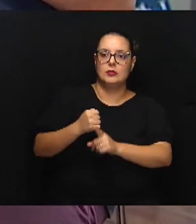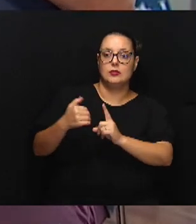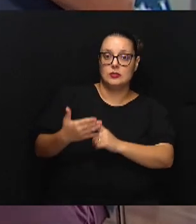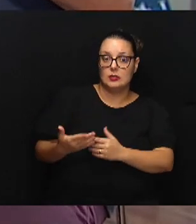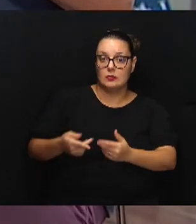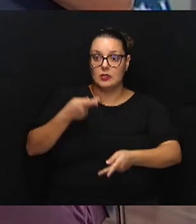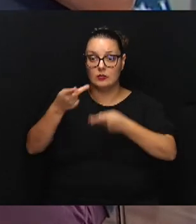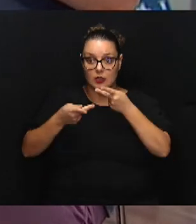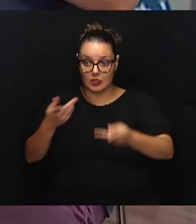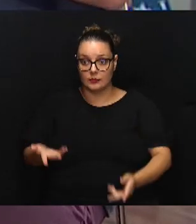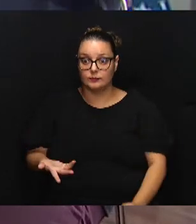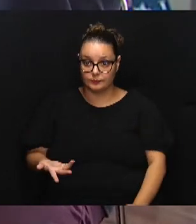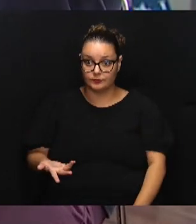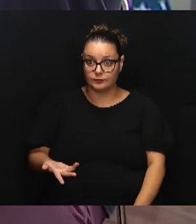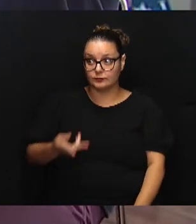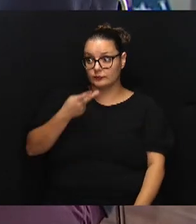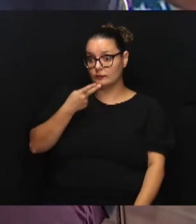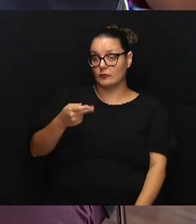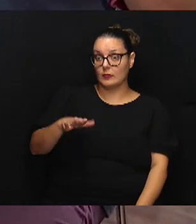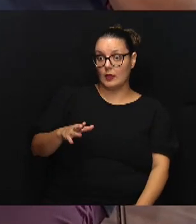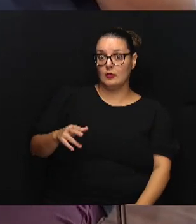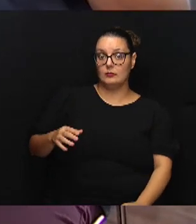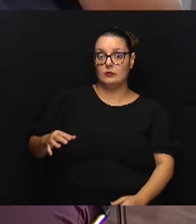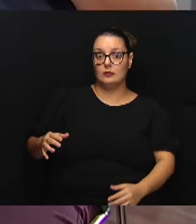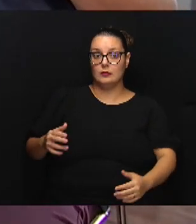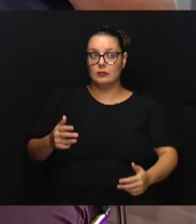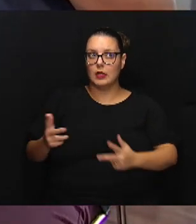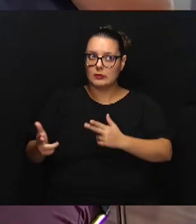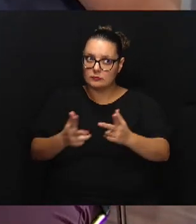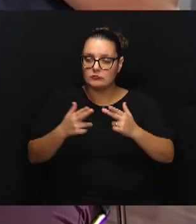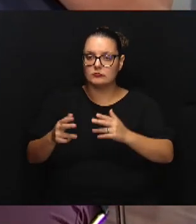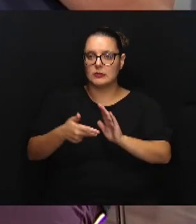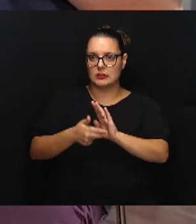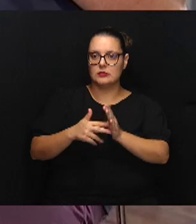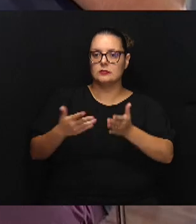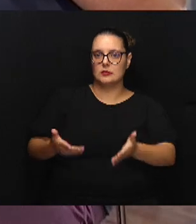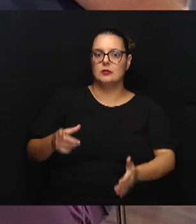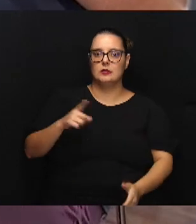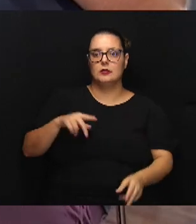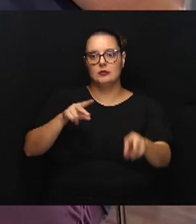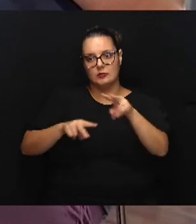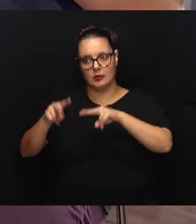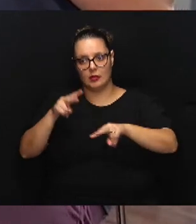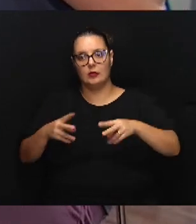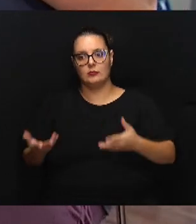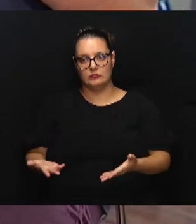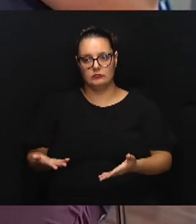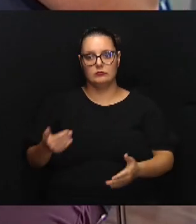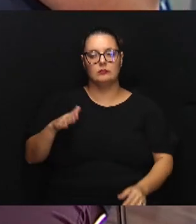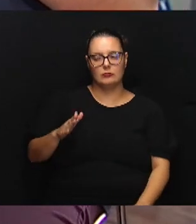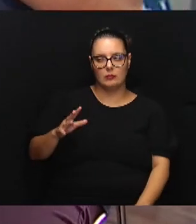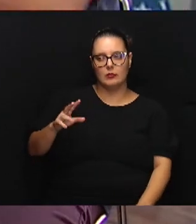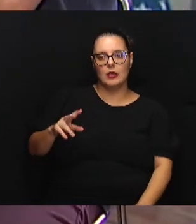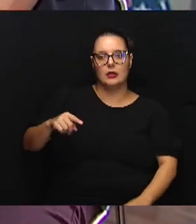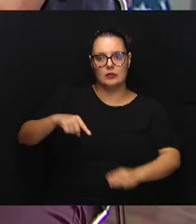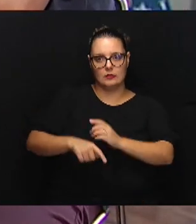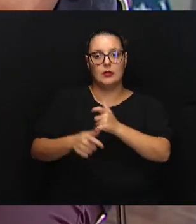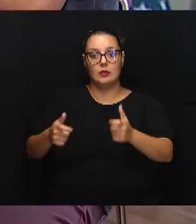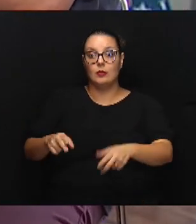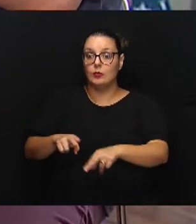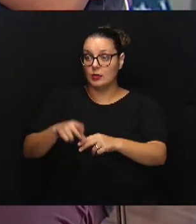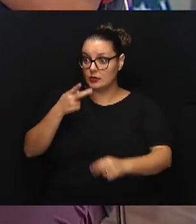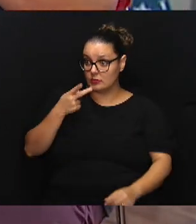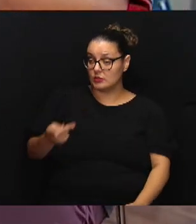falando, vamos dizer assim, mais universal também nesse sentido, vai ter que olhar com isso com mais intensidade. Por isso que eu